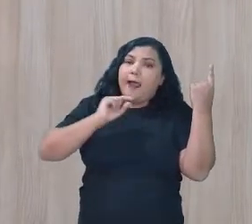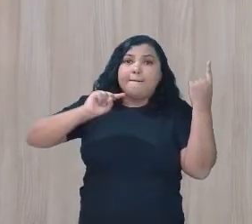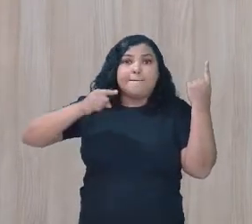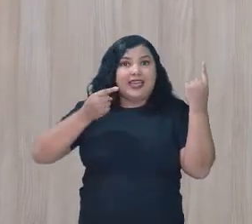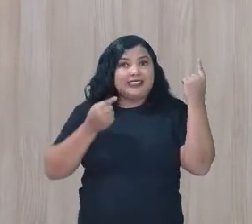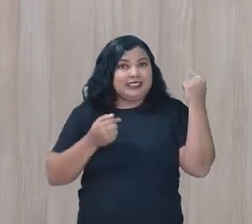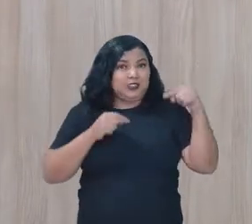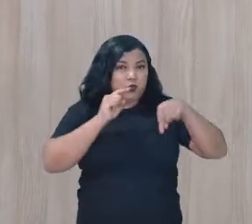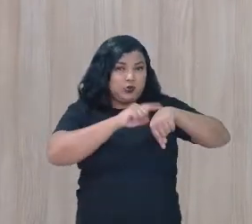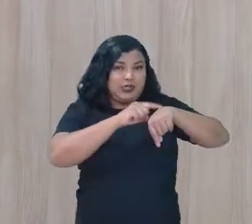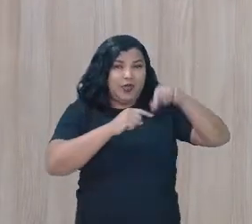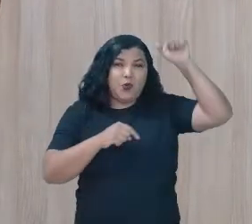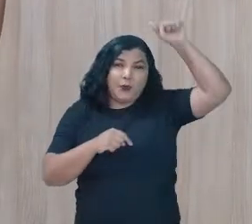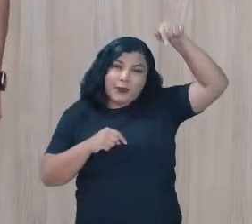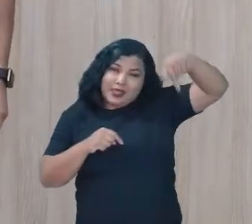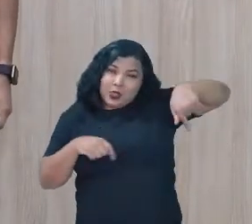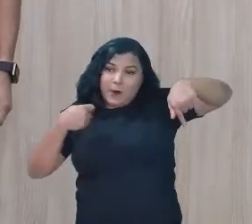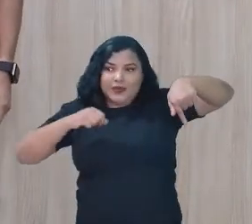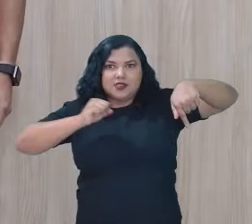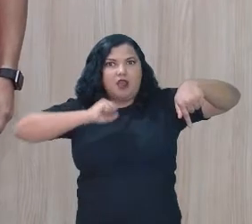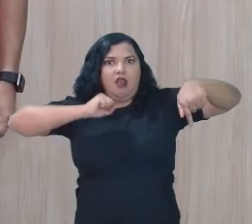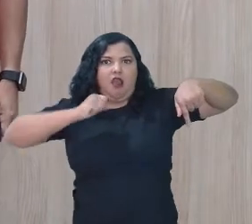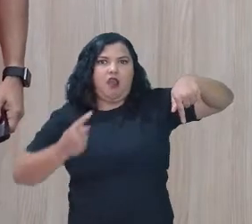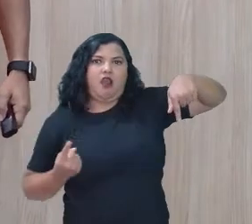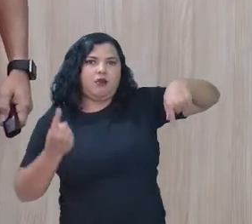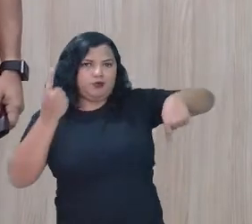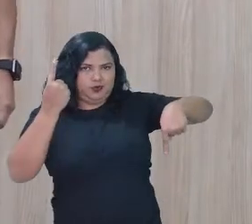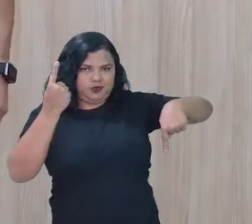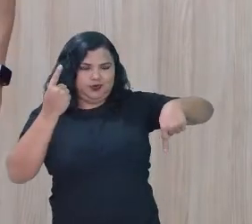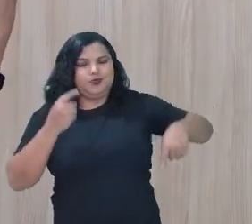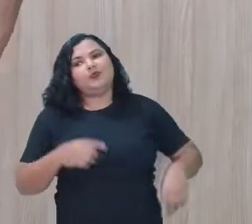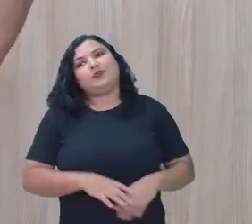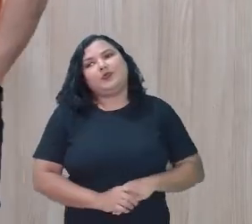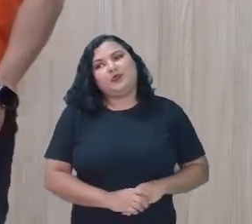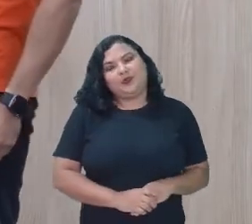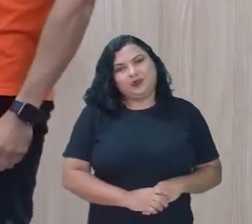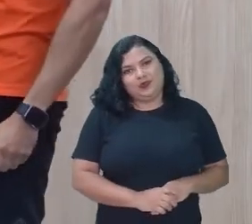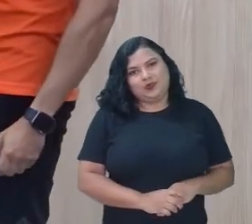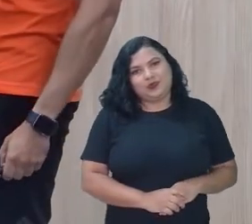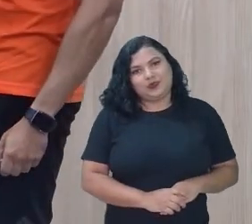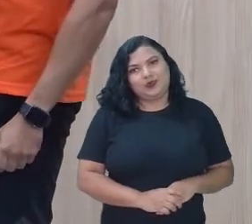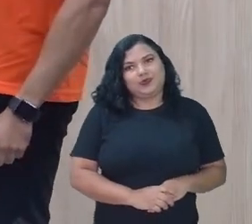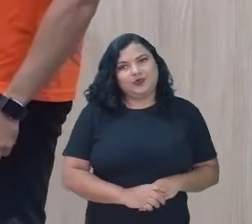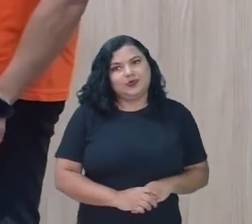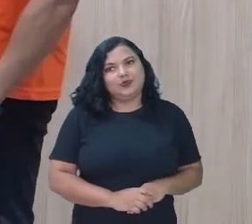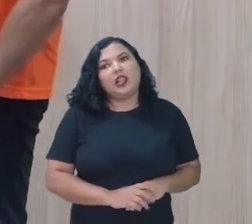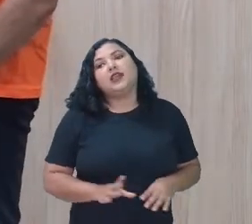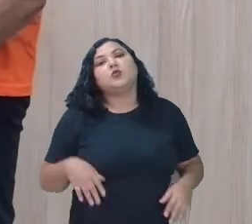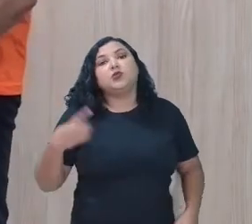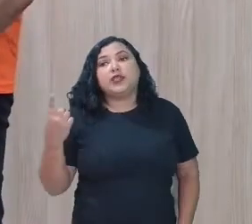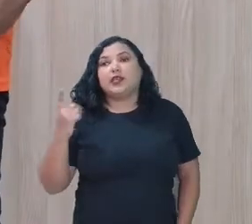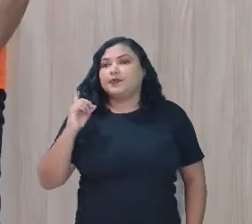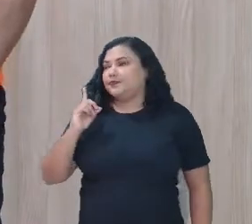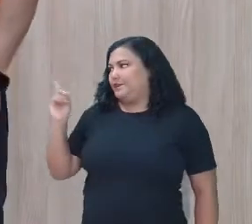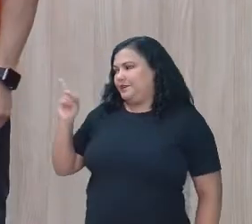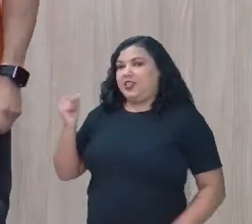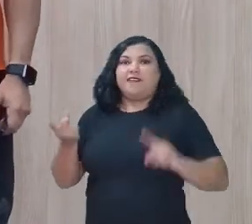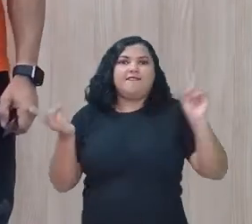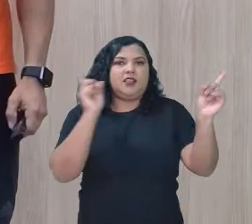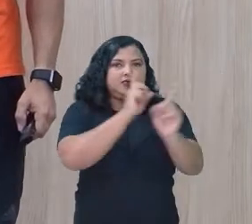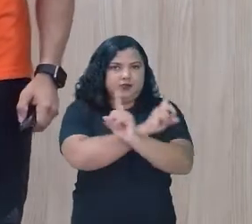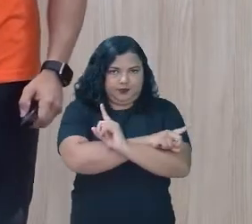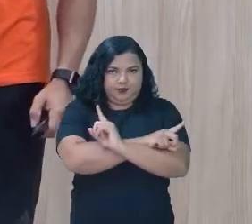eu preciso correr, eu preciso andar, certo? Mais depressa. Então, temos aí a ideia de